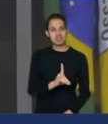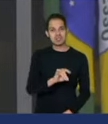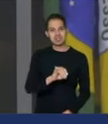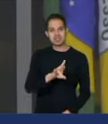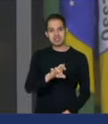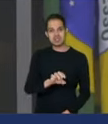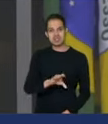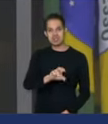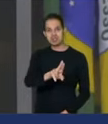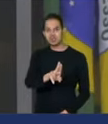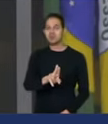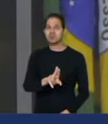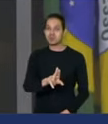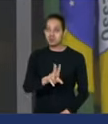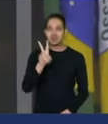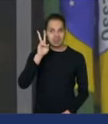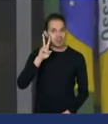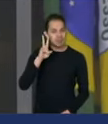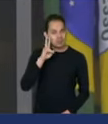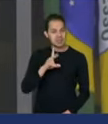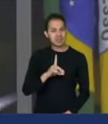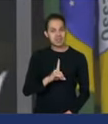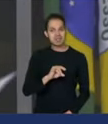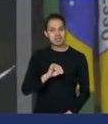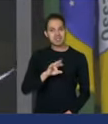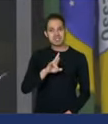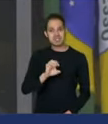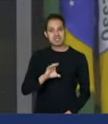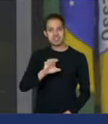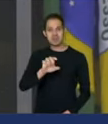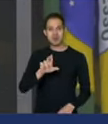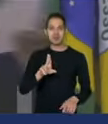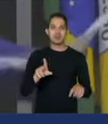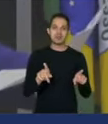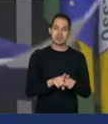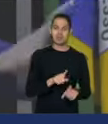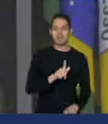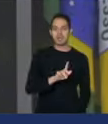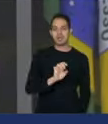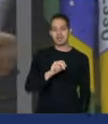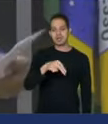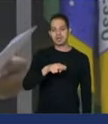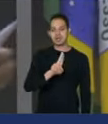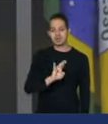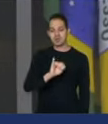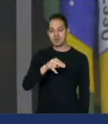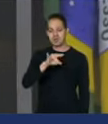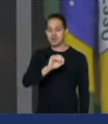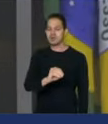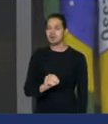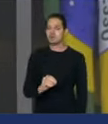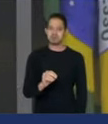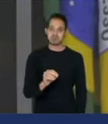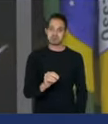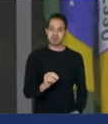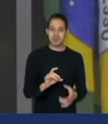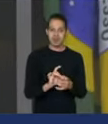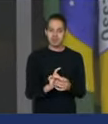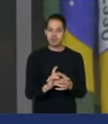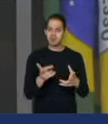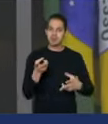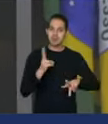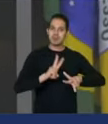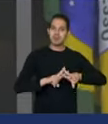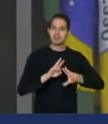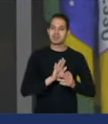Dilma. Relembre, Dirceu e Genuíno foram indultos genéricos que, obviamente, foram feitos para